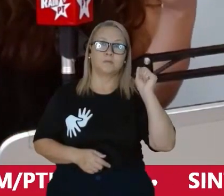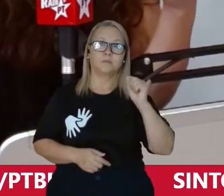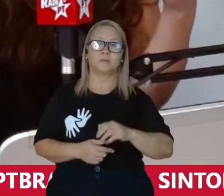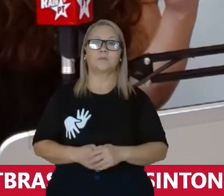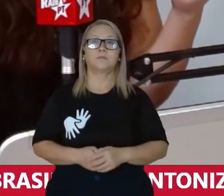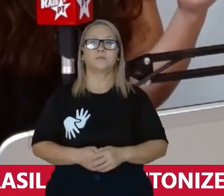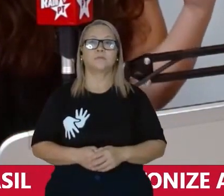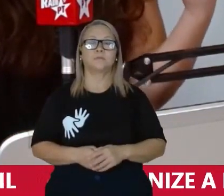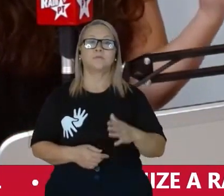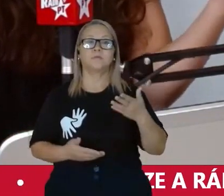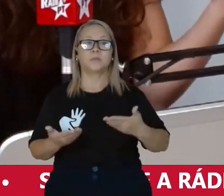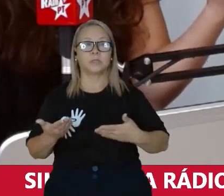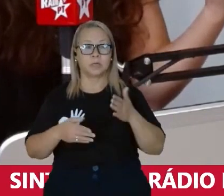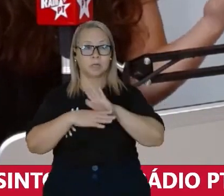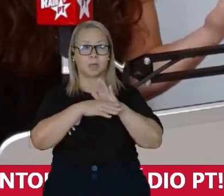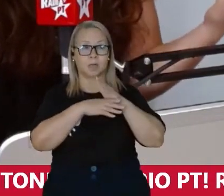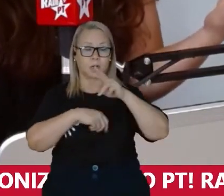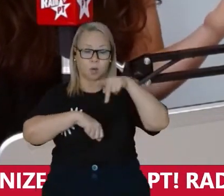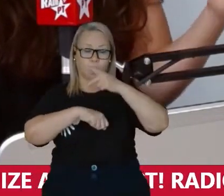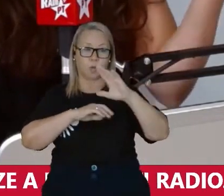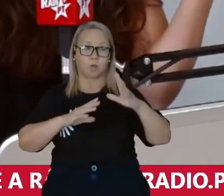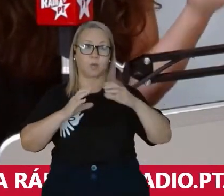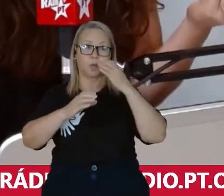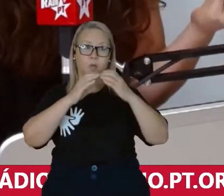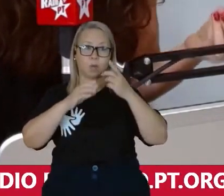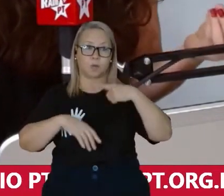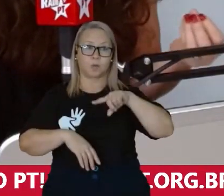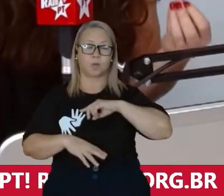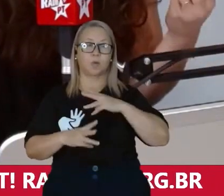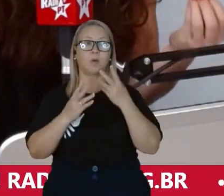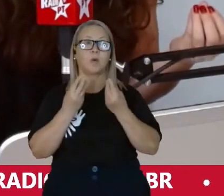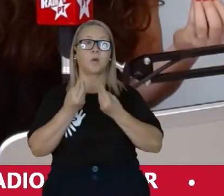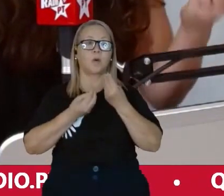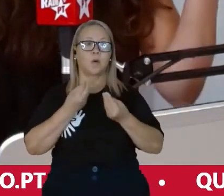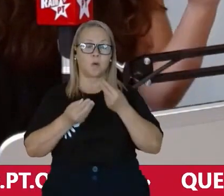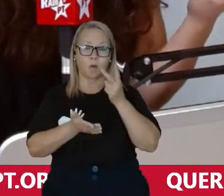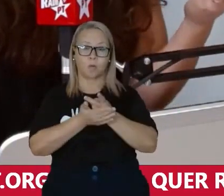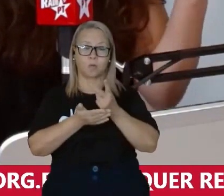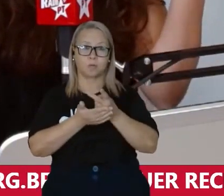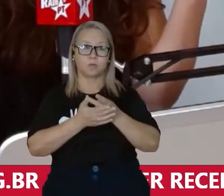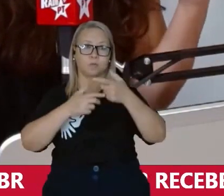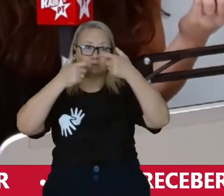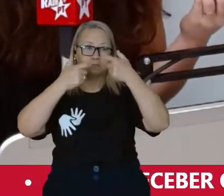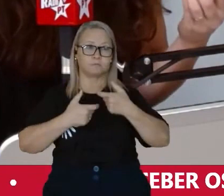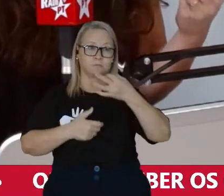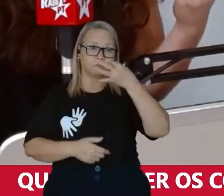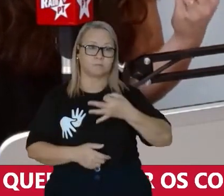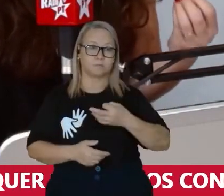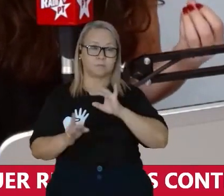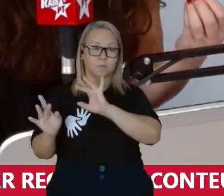acho que isso serve para o país todo, inclusive para nós comunicadores, como manter a sanidade mental